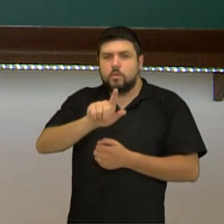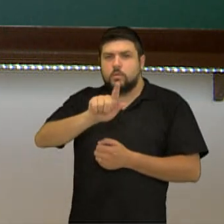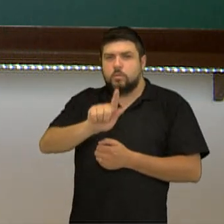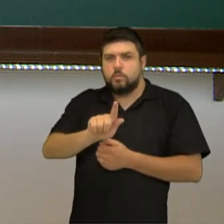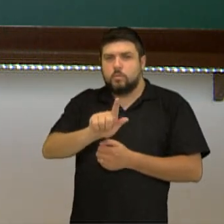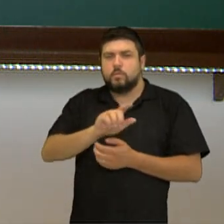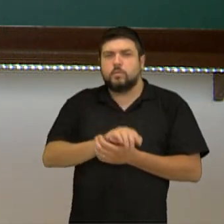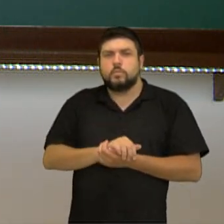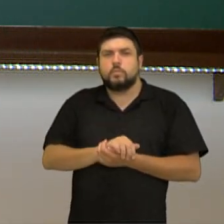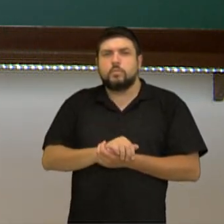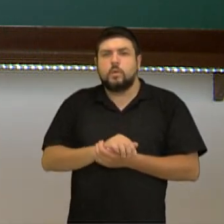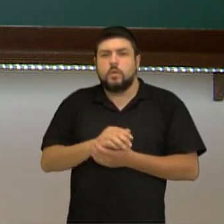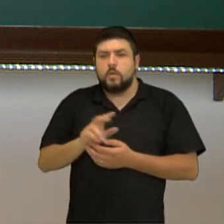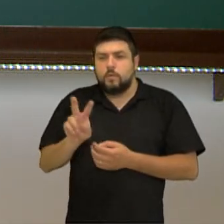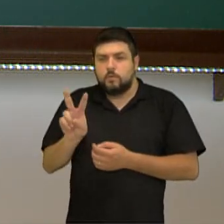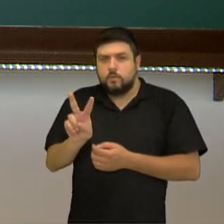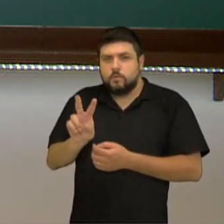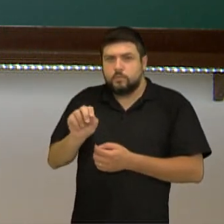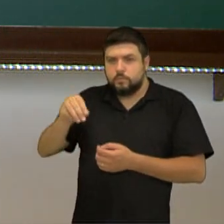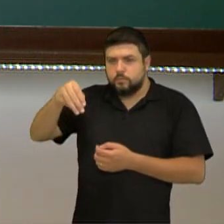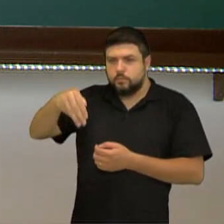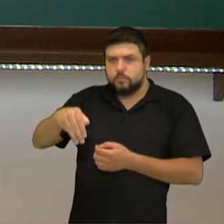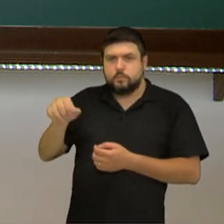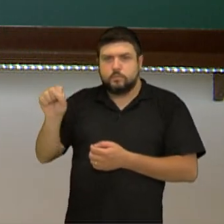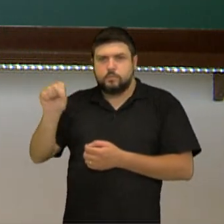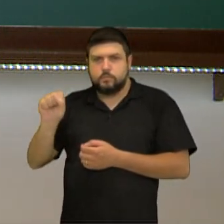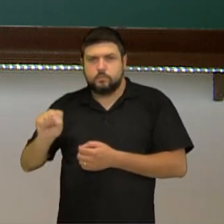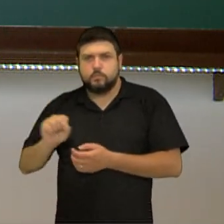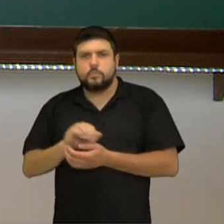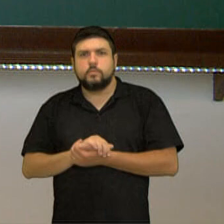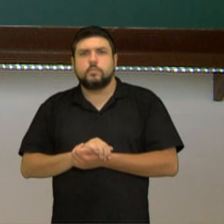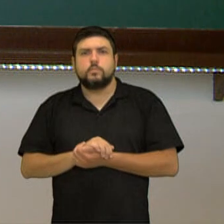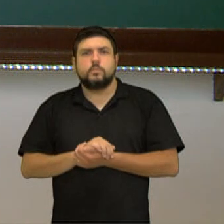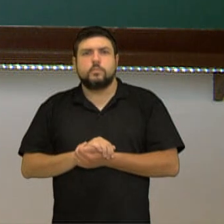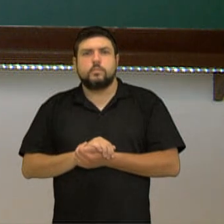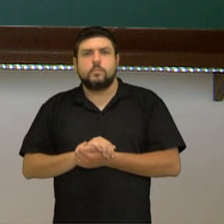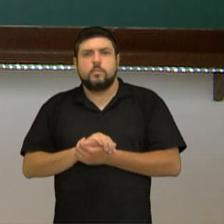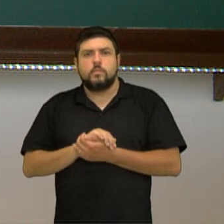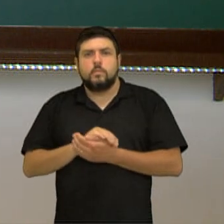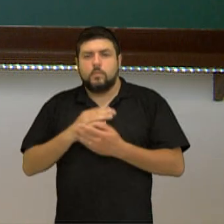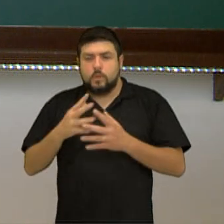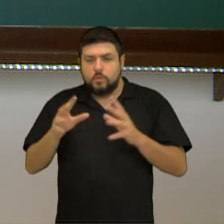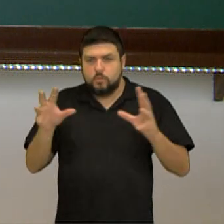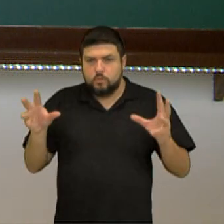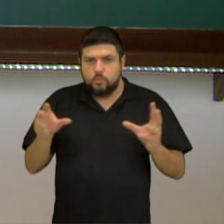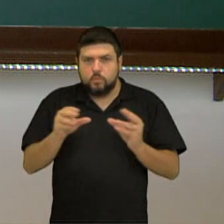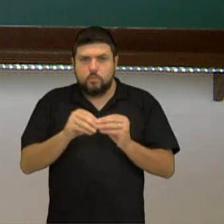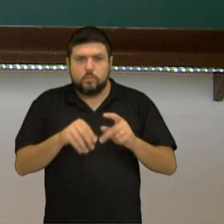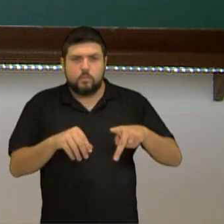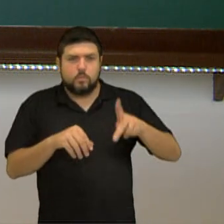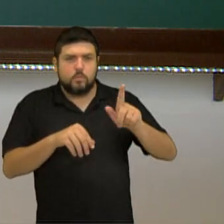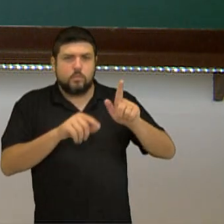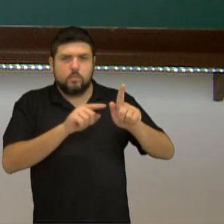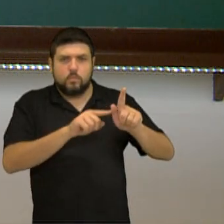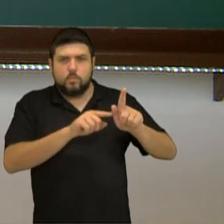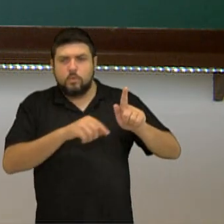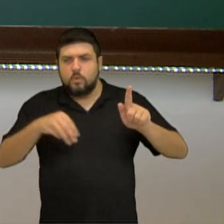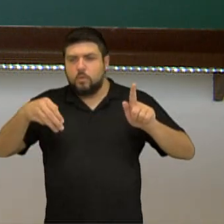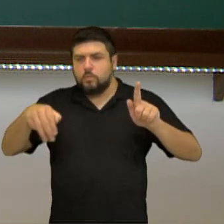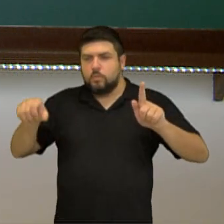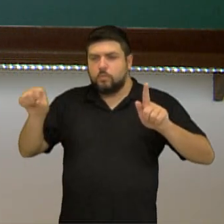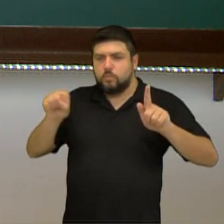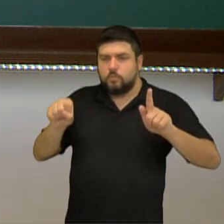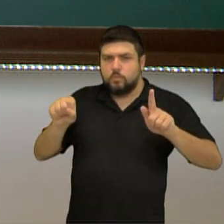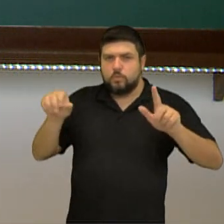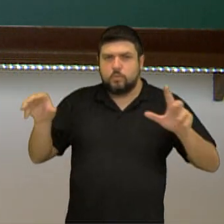e a velocidade é metros por segundo. Ou seja, juntando essas duas essas duas unidades, uma